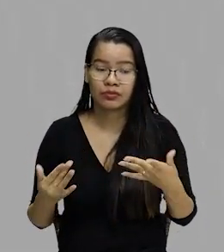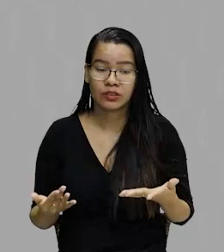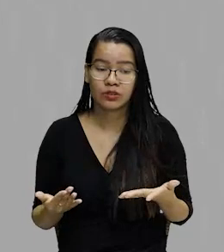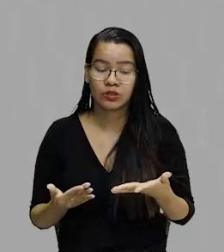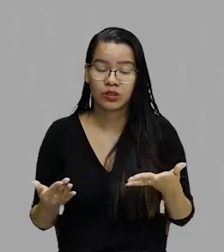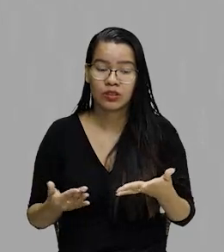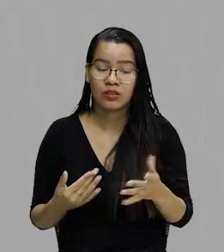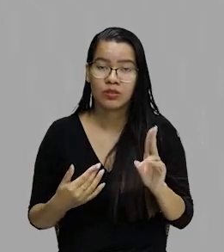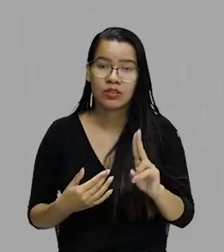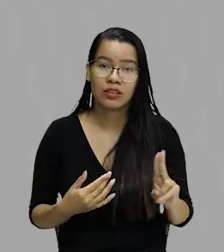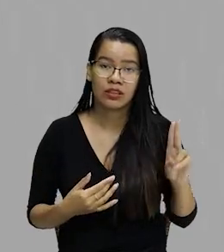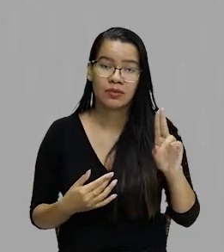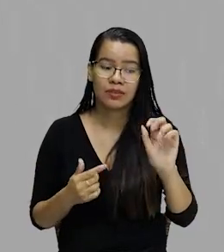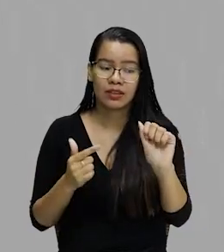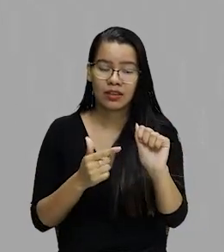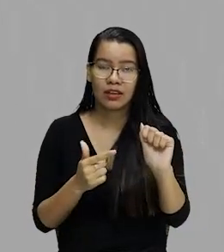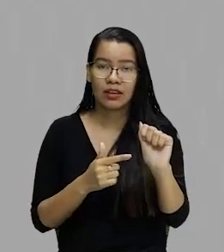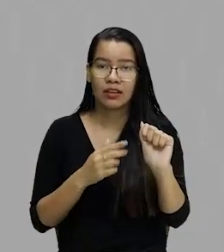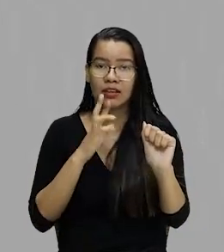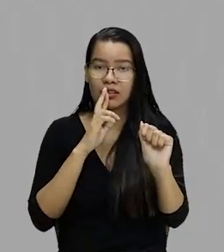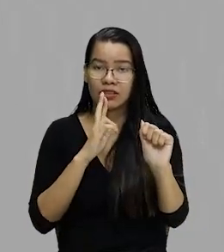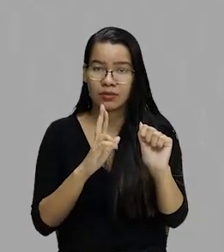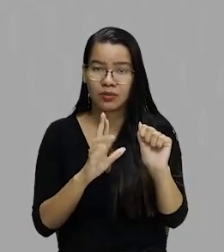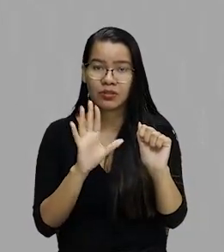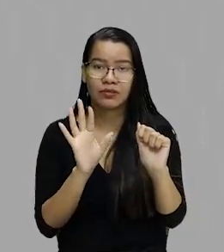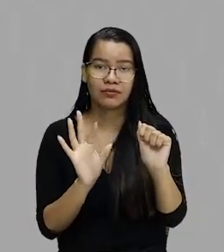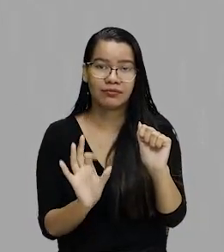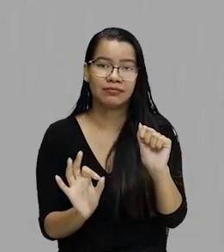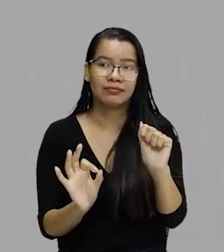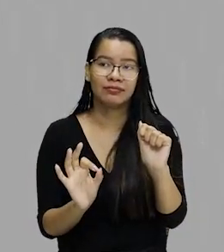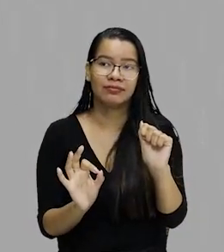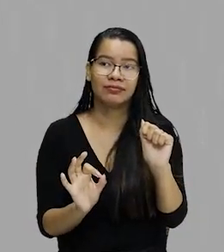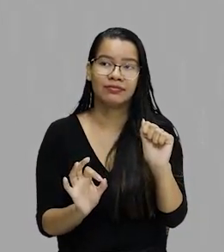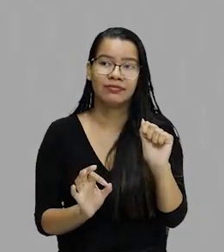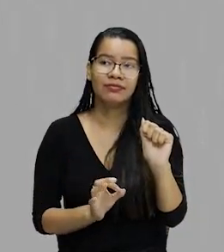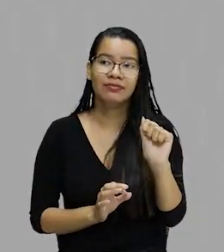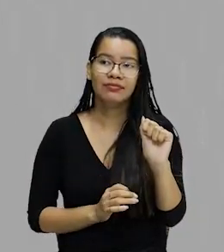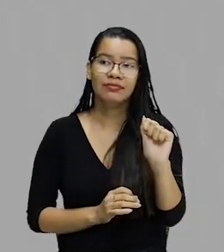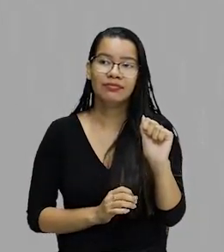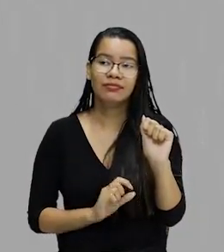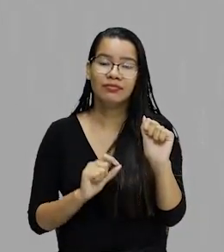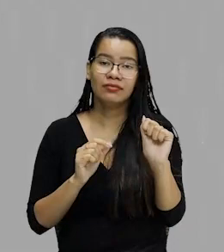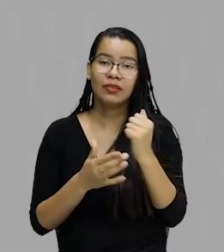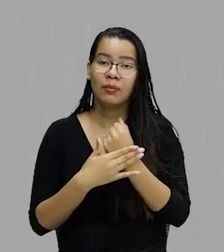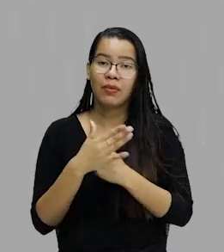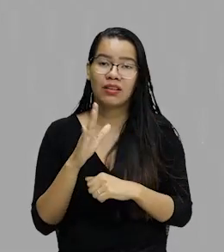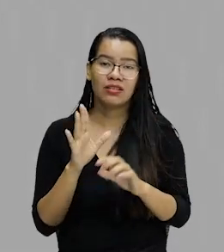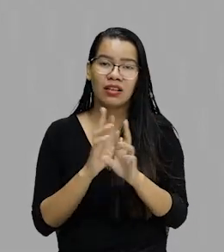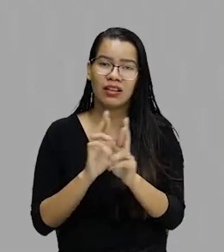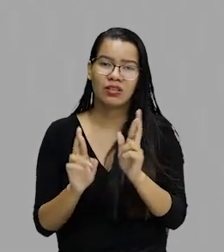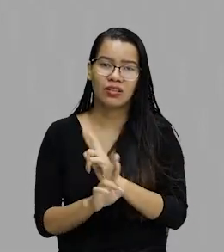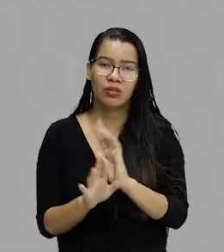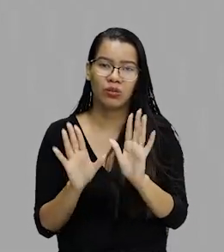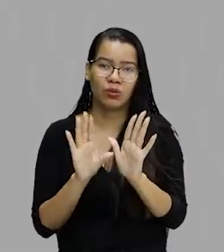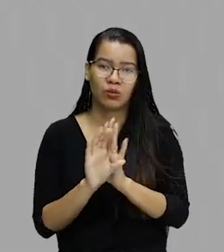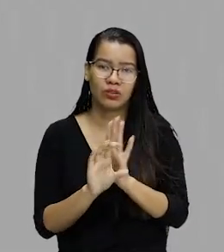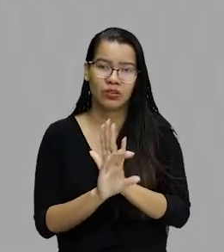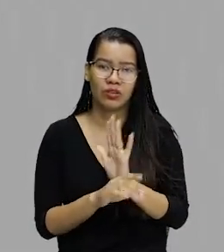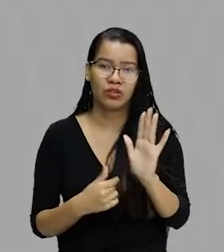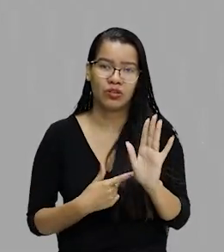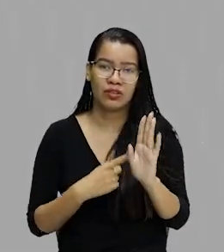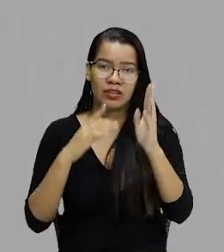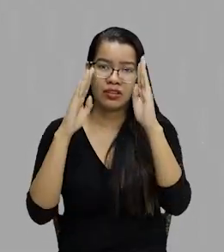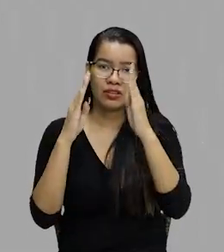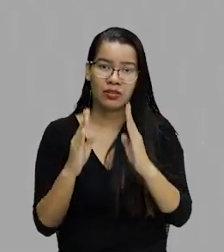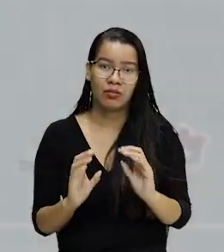vamos pegar aqui esta letra A, assinale a letra A para vocês, que está mais dentro do contexto que nós estamos analisando.